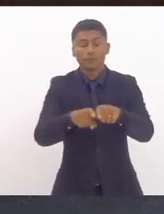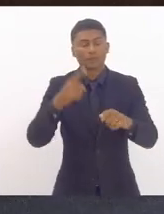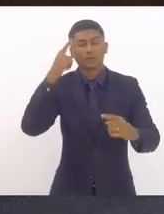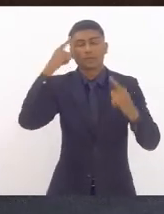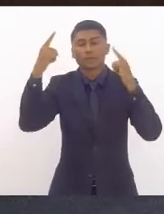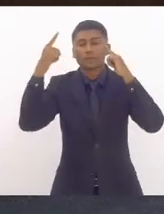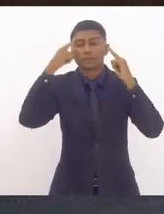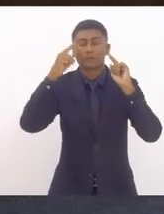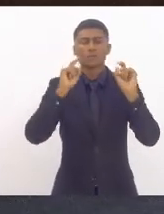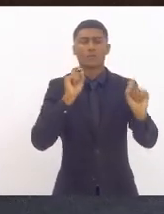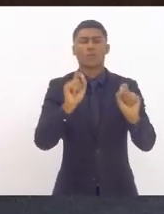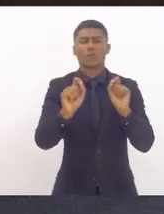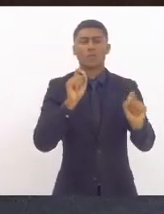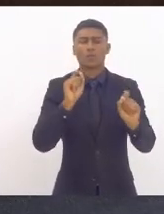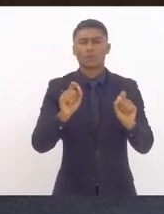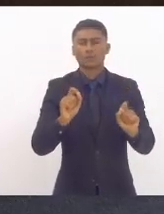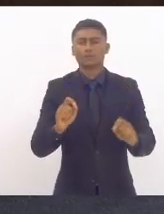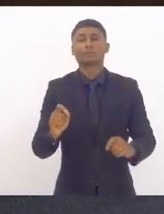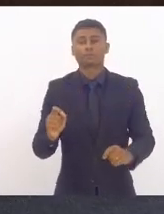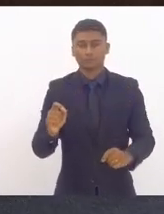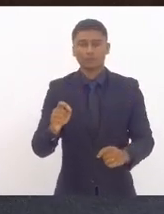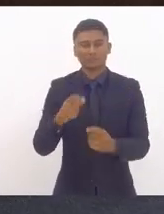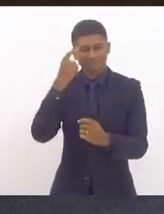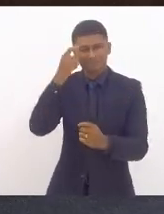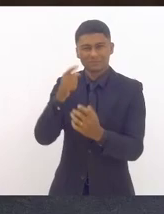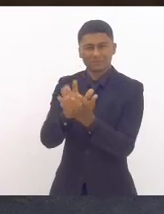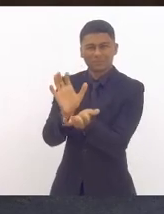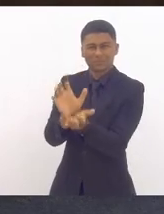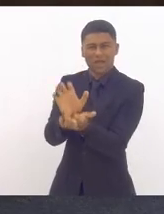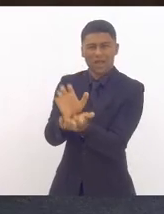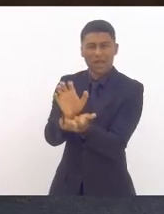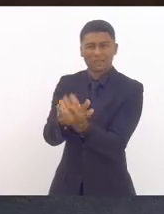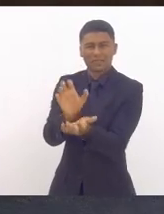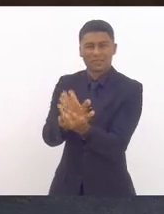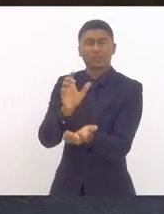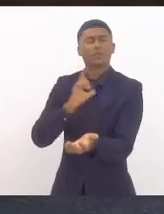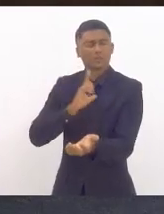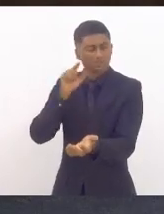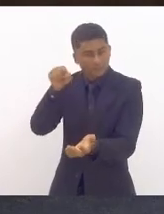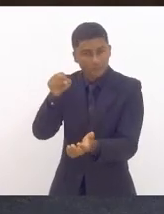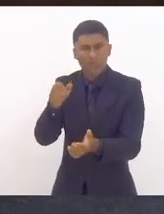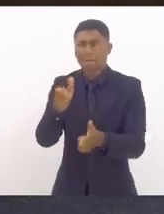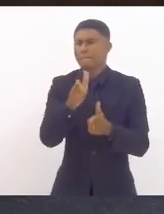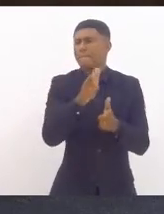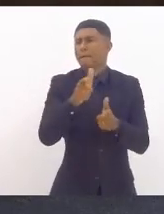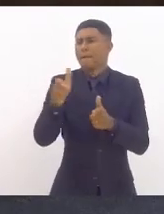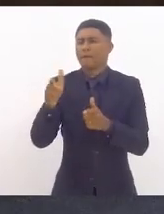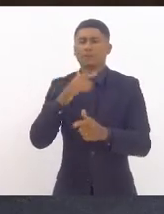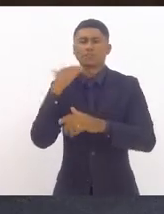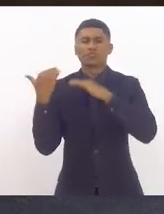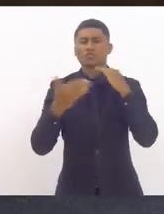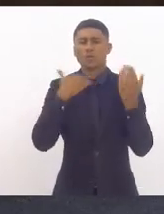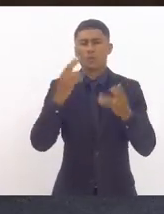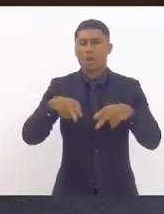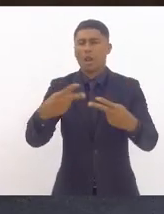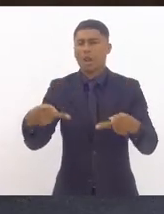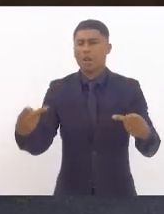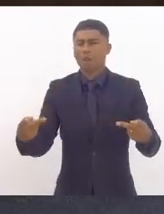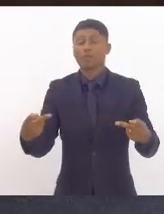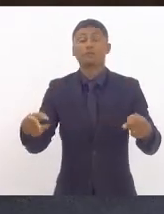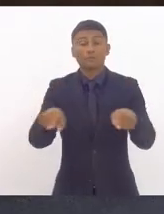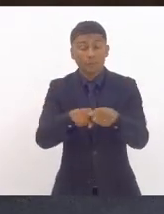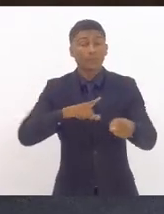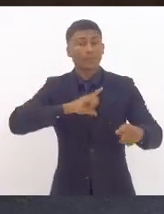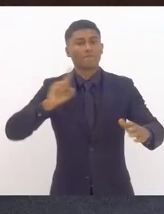da chacina do Jacarezinho, a gente teve, inclusive, a denúncia que o centro de